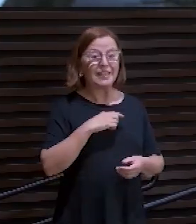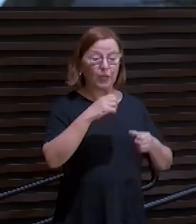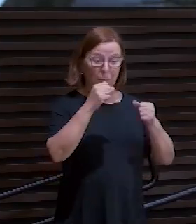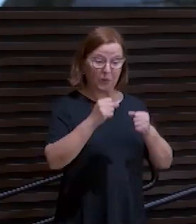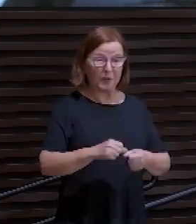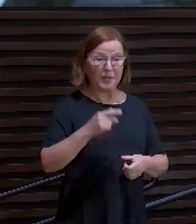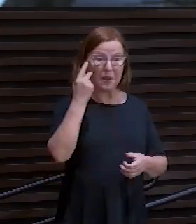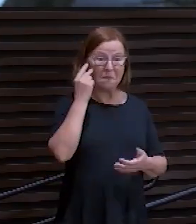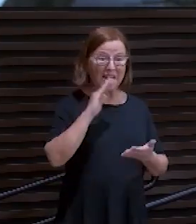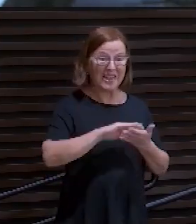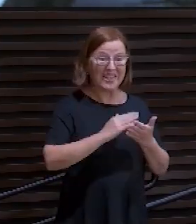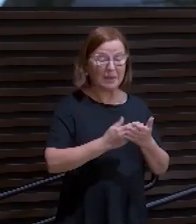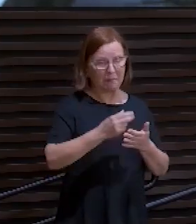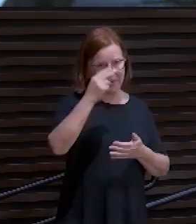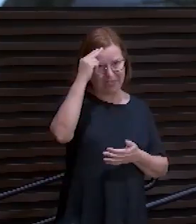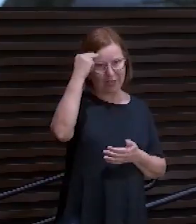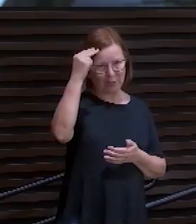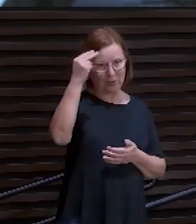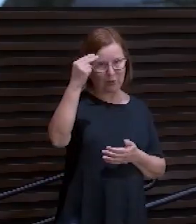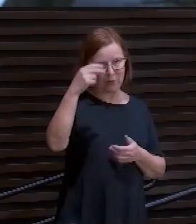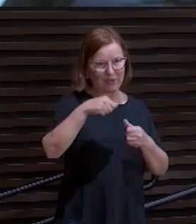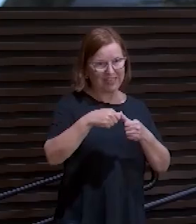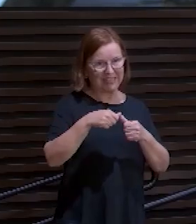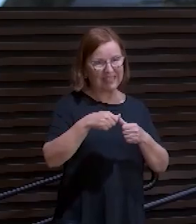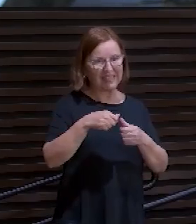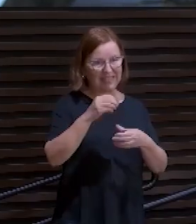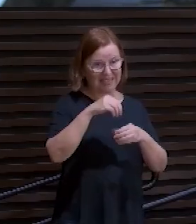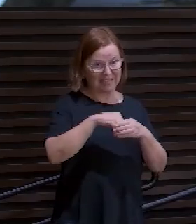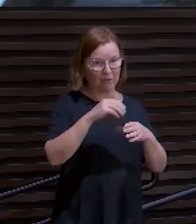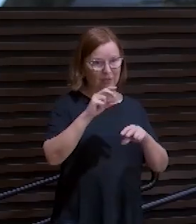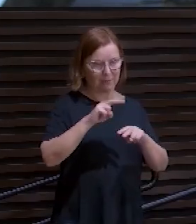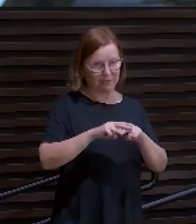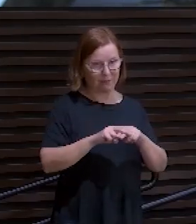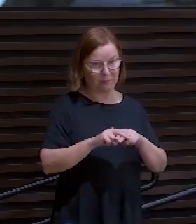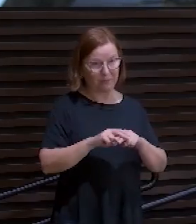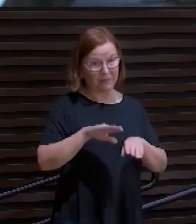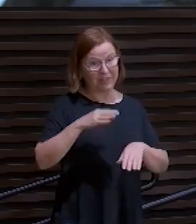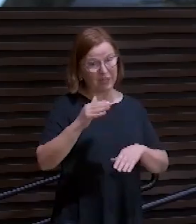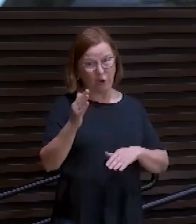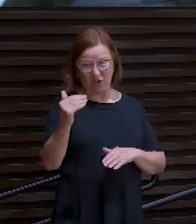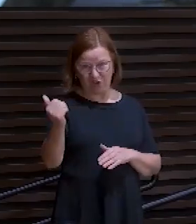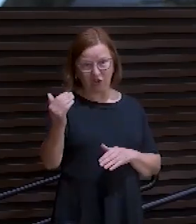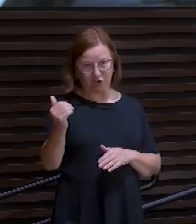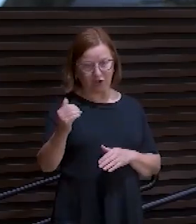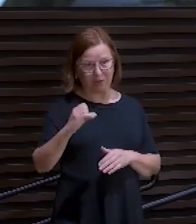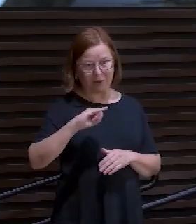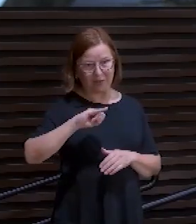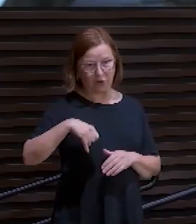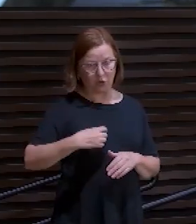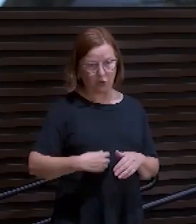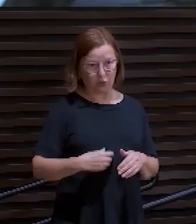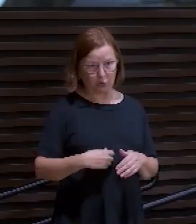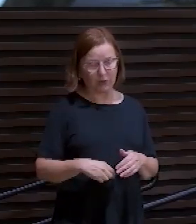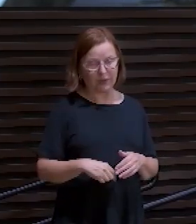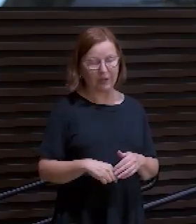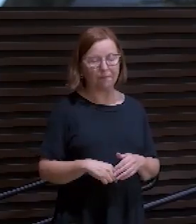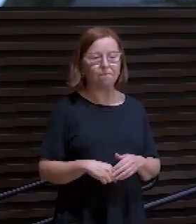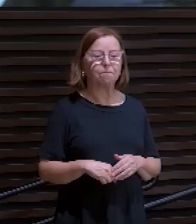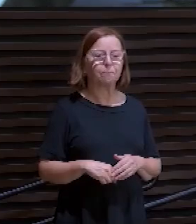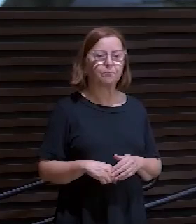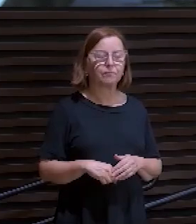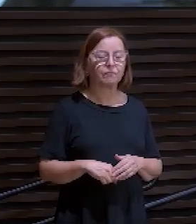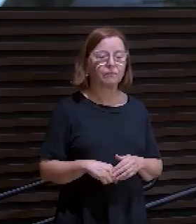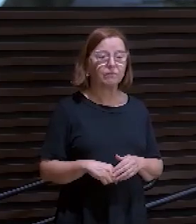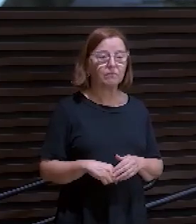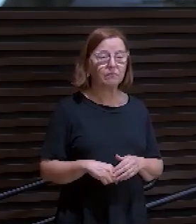interpretar sonhos. José é chamado, é colocado de frente a Faraó, e Faraó repete as